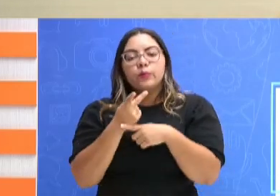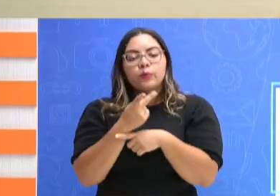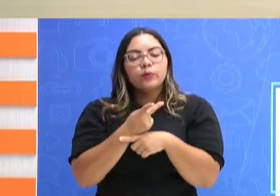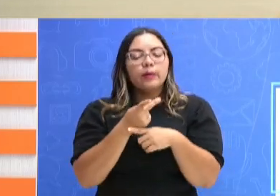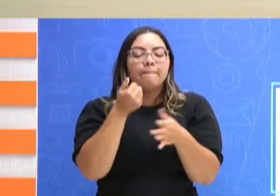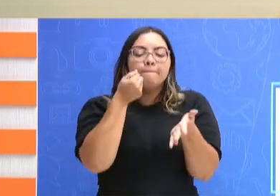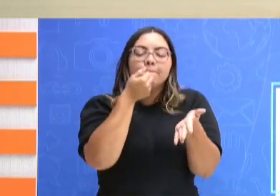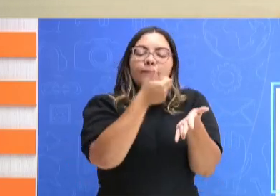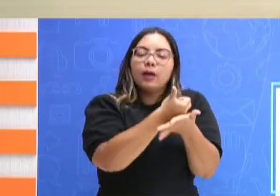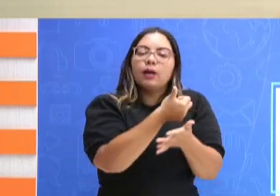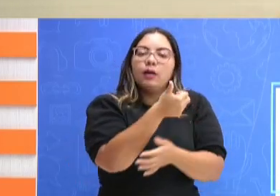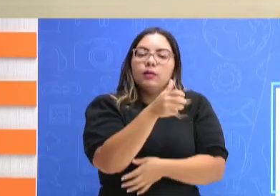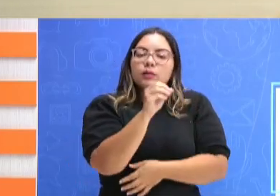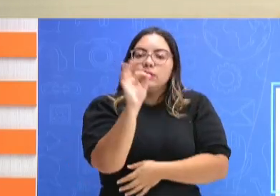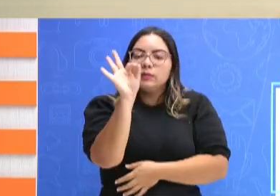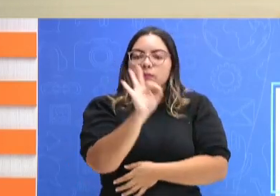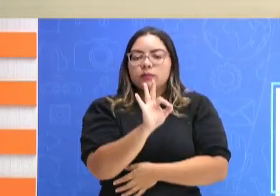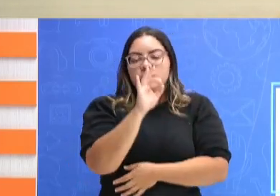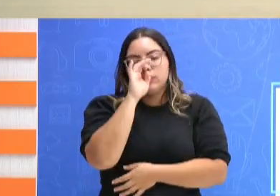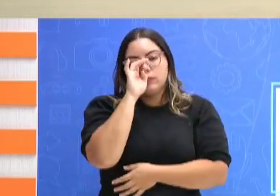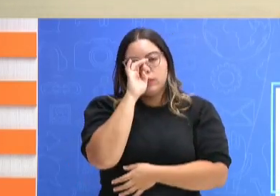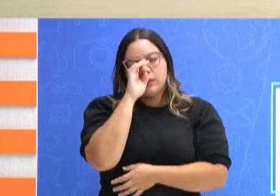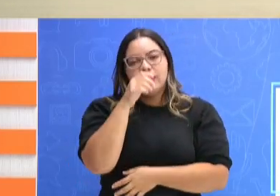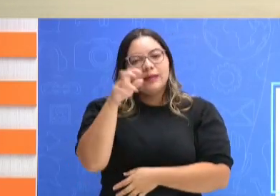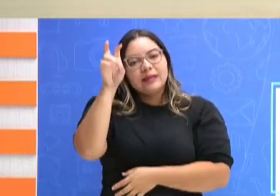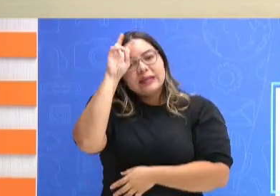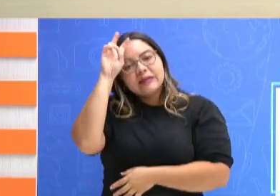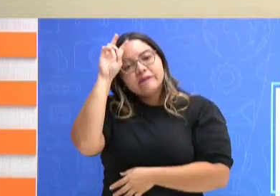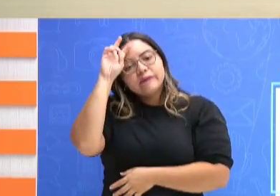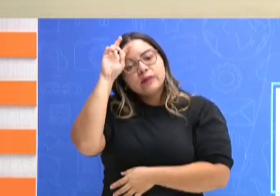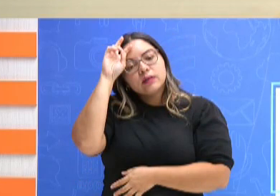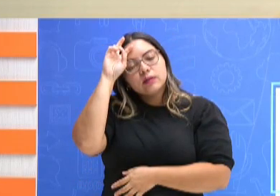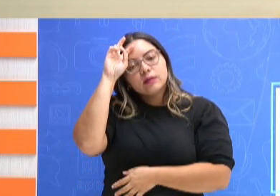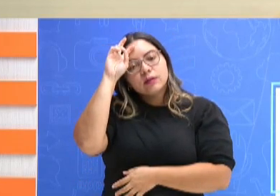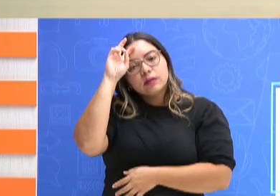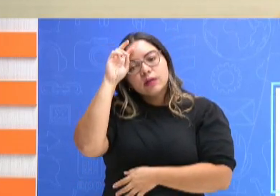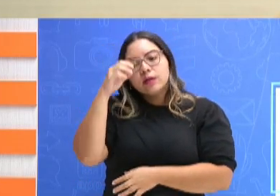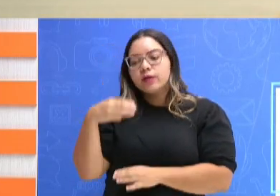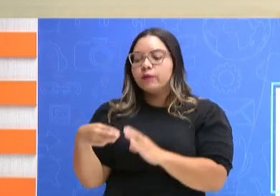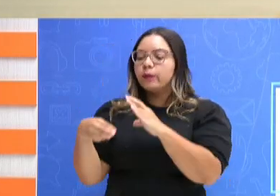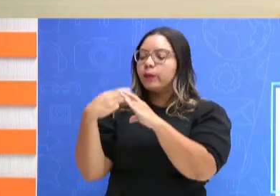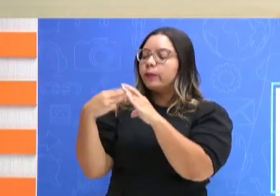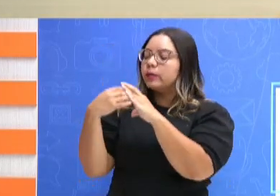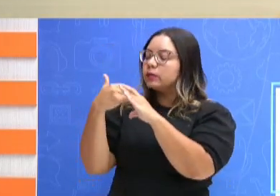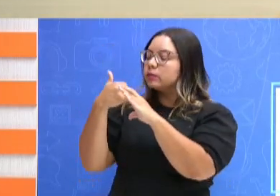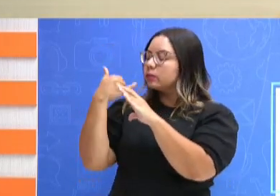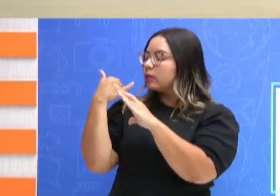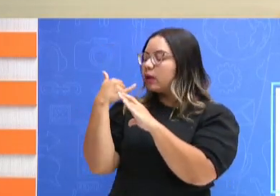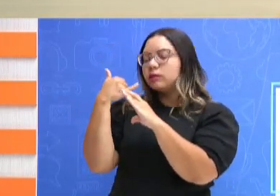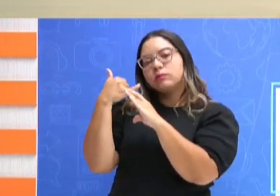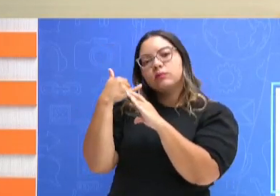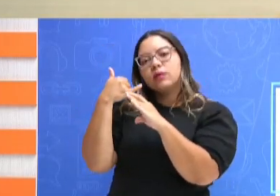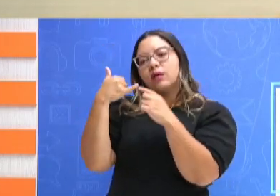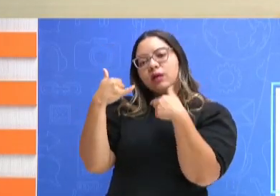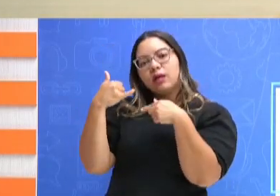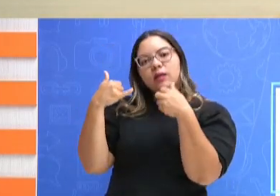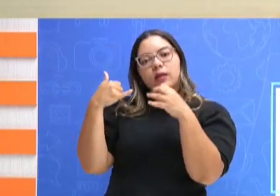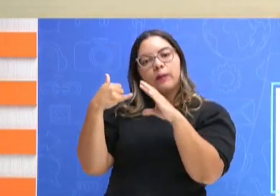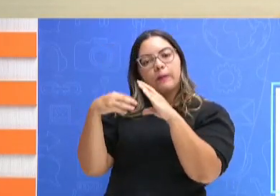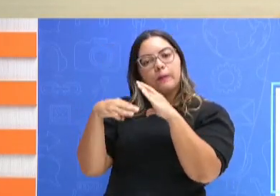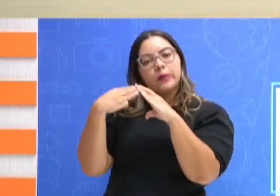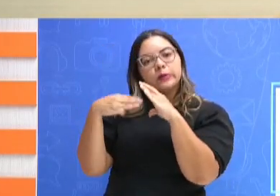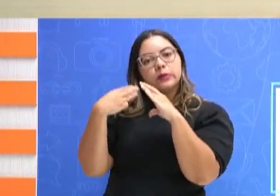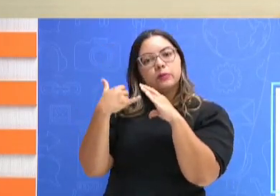pagar o 13º. Na quinta-feira, Augusto, eu recebi uma mensagem no meu celular. E essa mensagem me dizia,